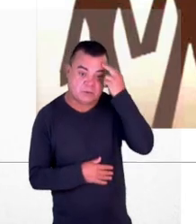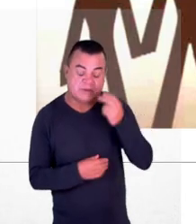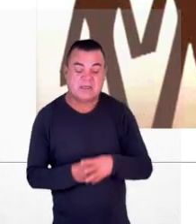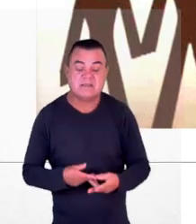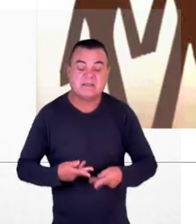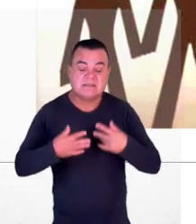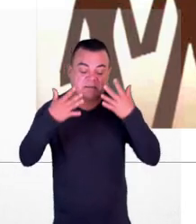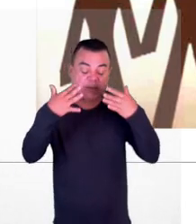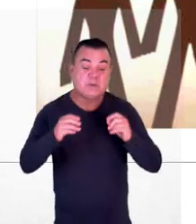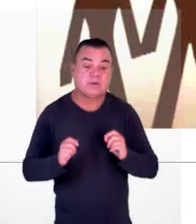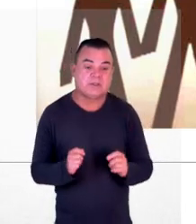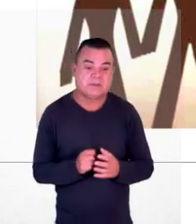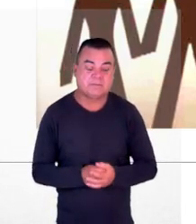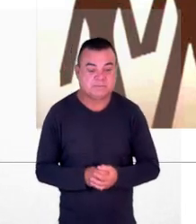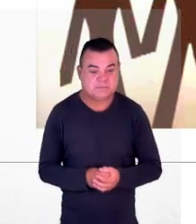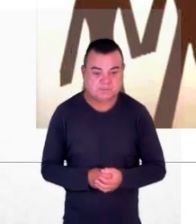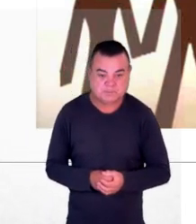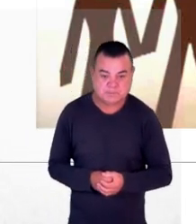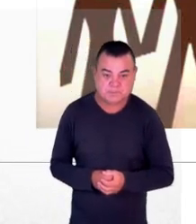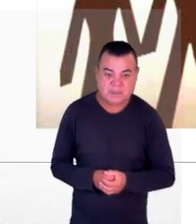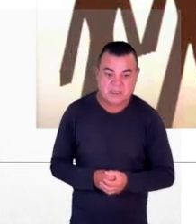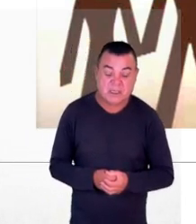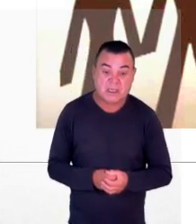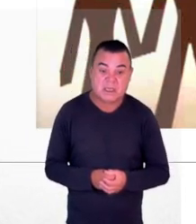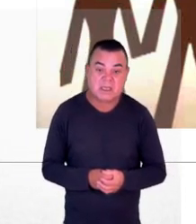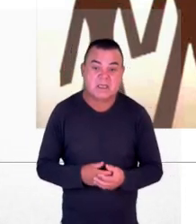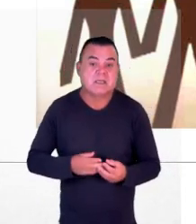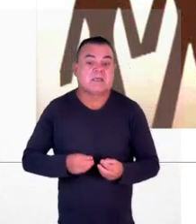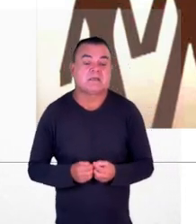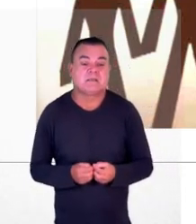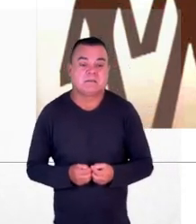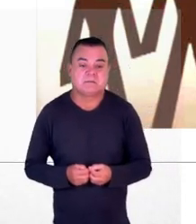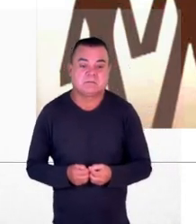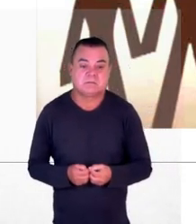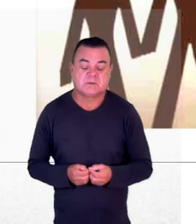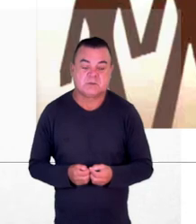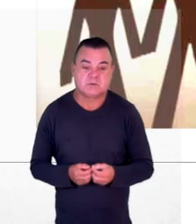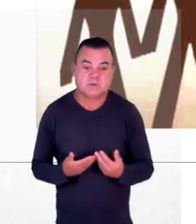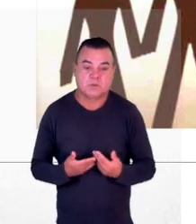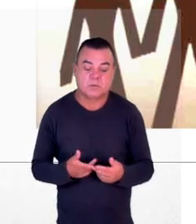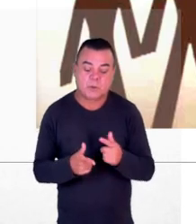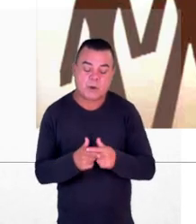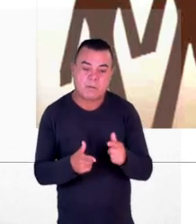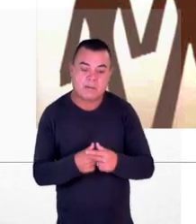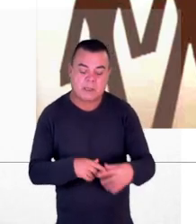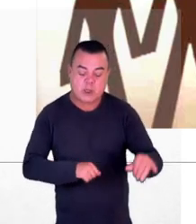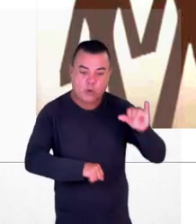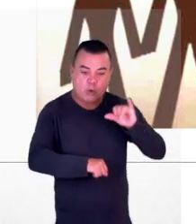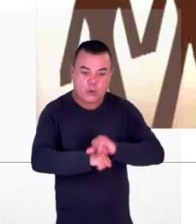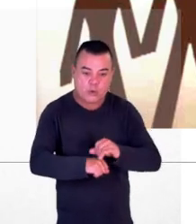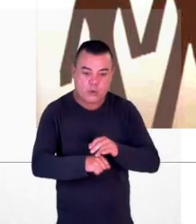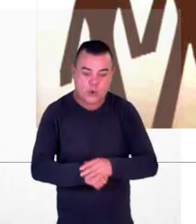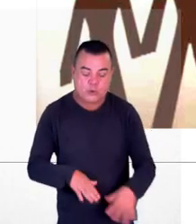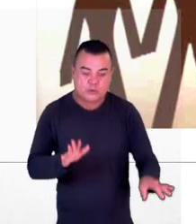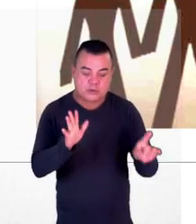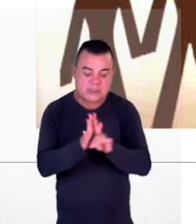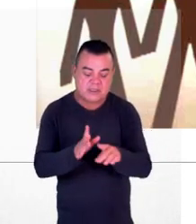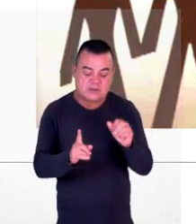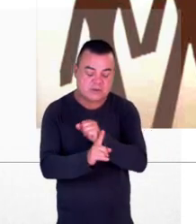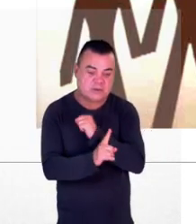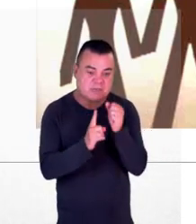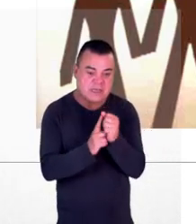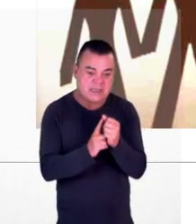uma uma questão que colocou os direitos sociais num num nível